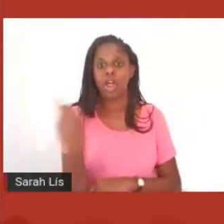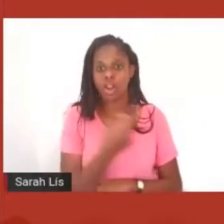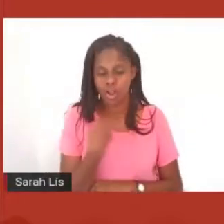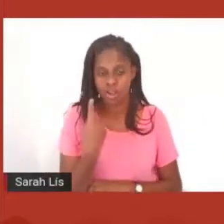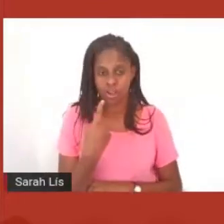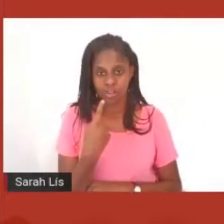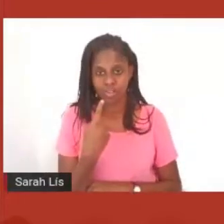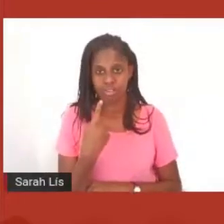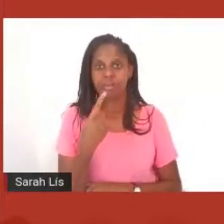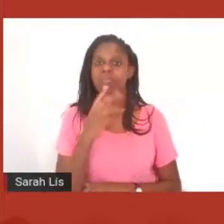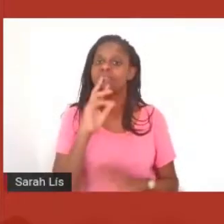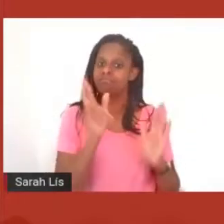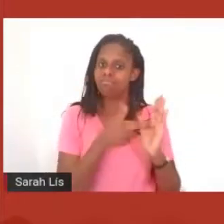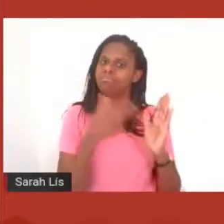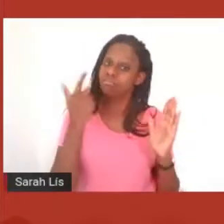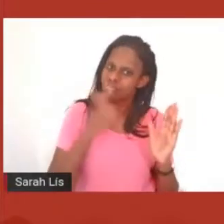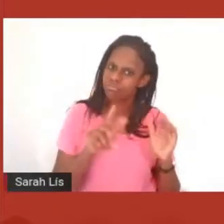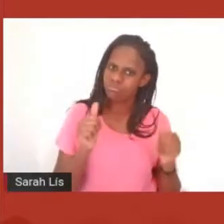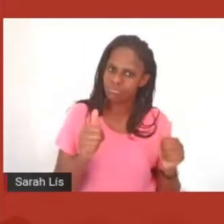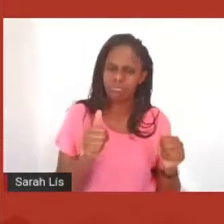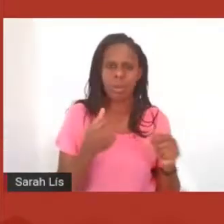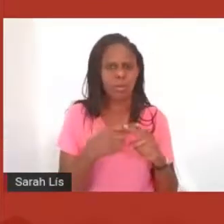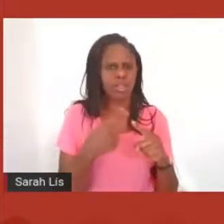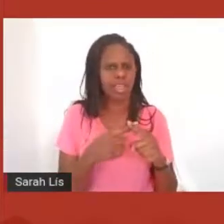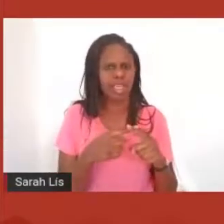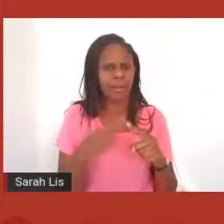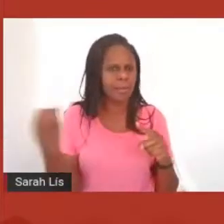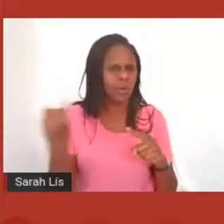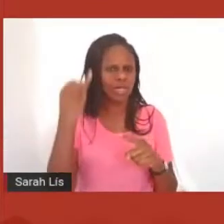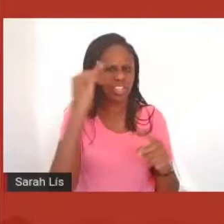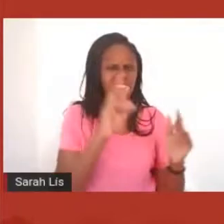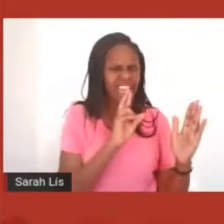resposta? Ou será que são os questionamentos?